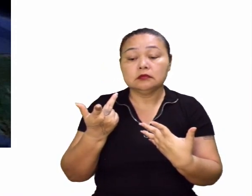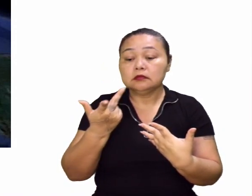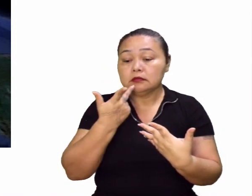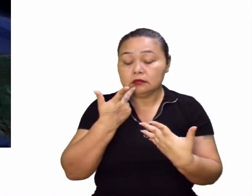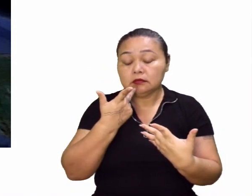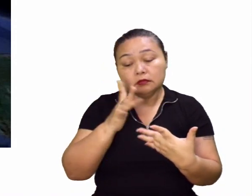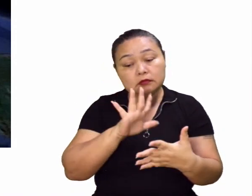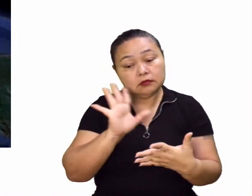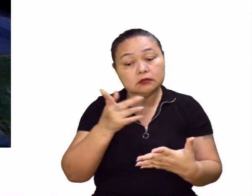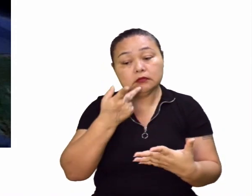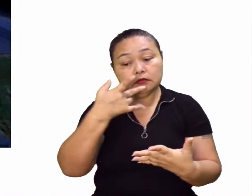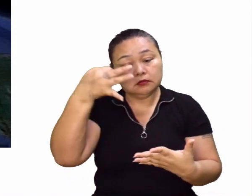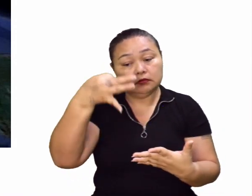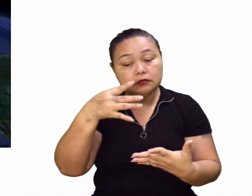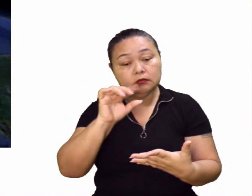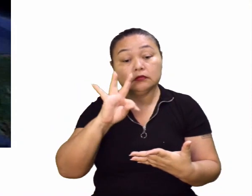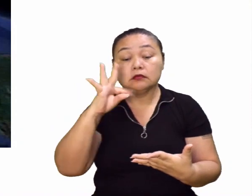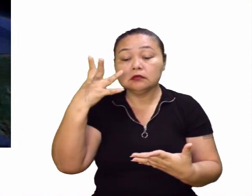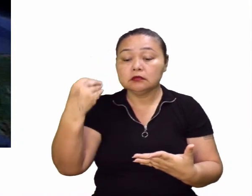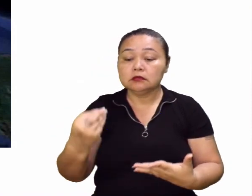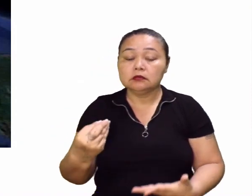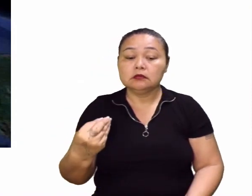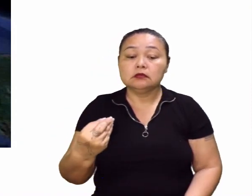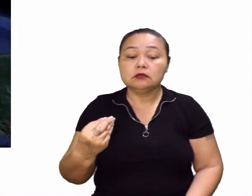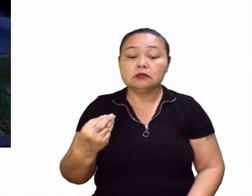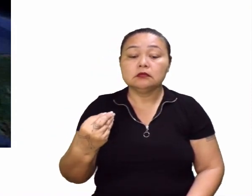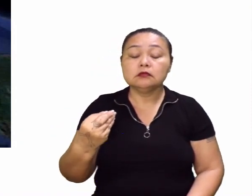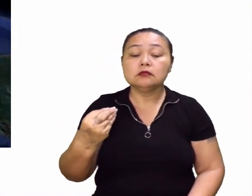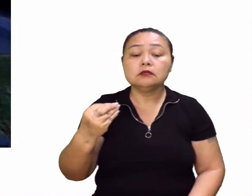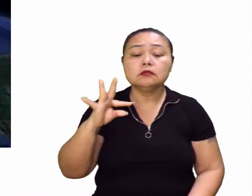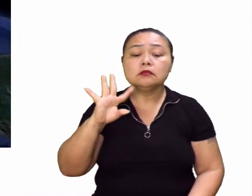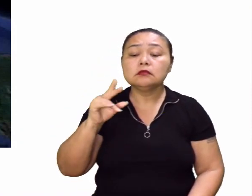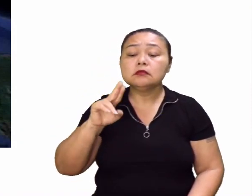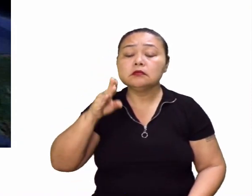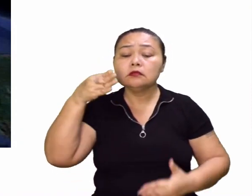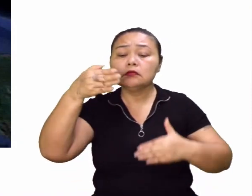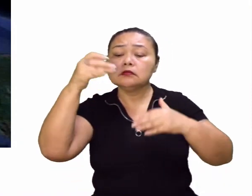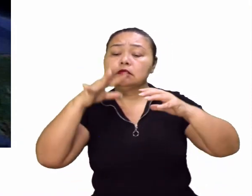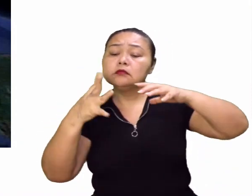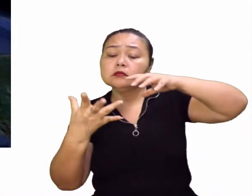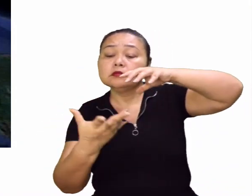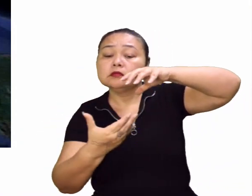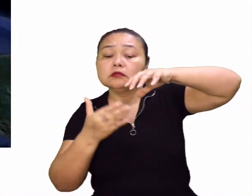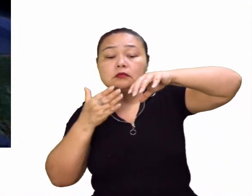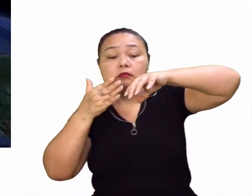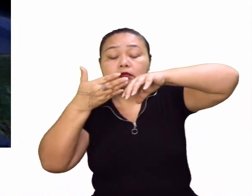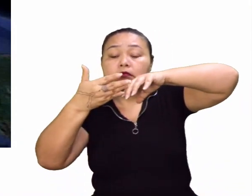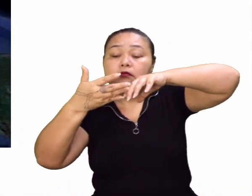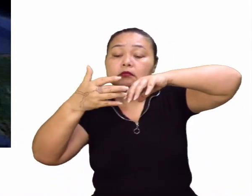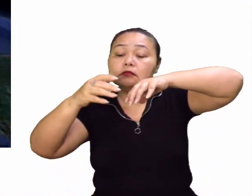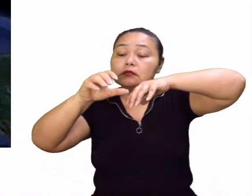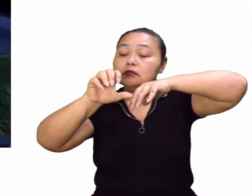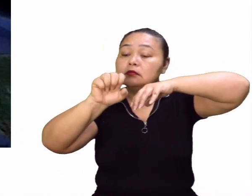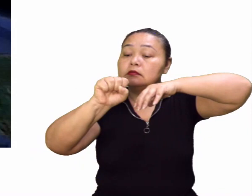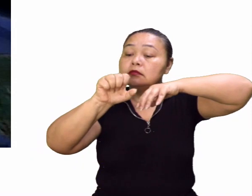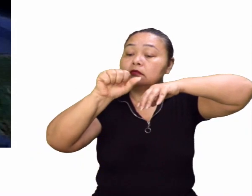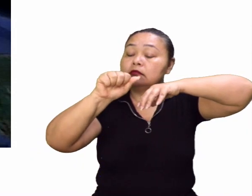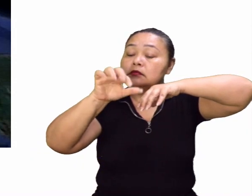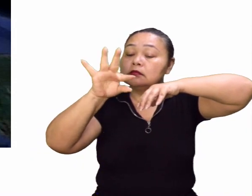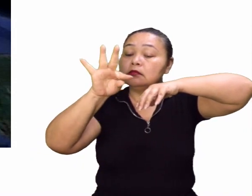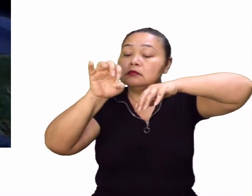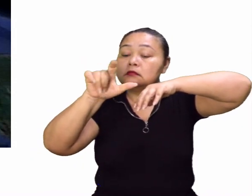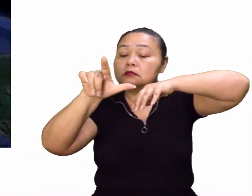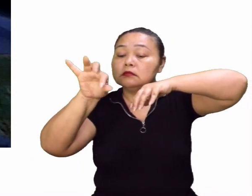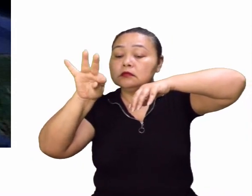titubear, né, digamos assim, que tudo a gente pode ter acesso no planeta Terra hoje, por esses